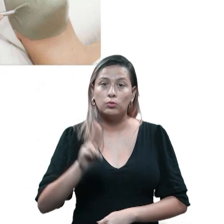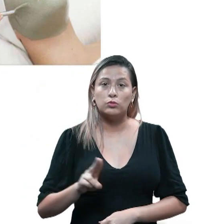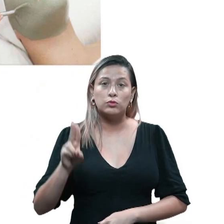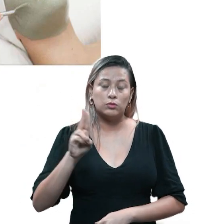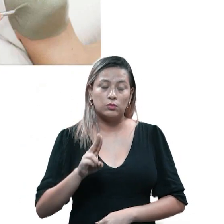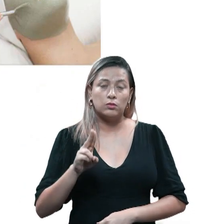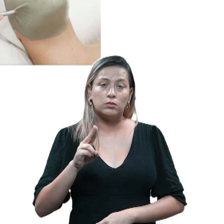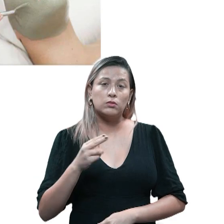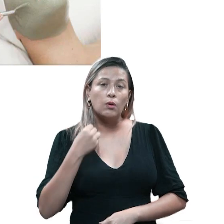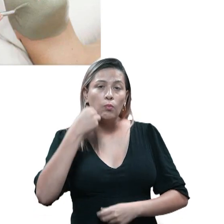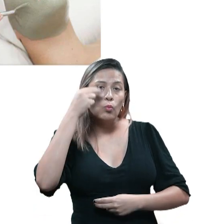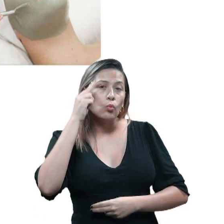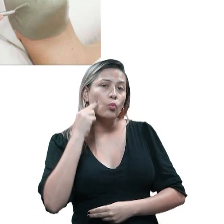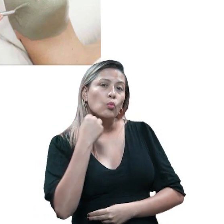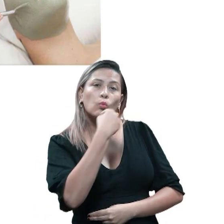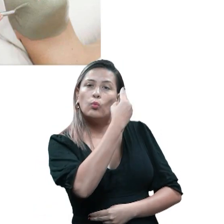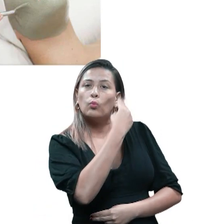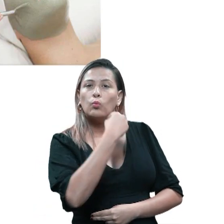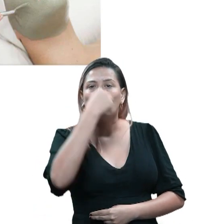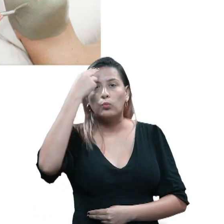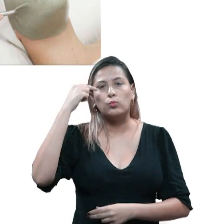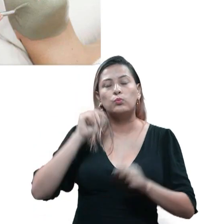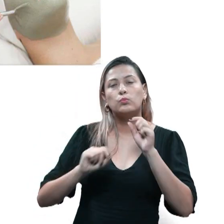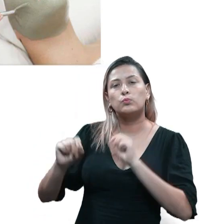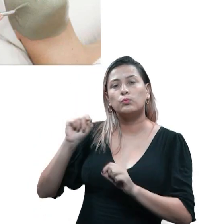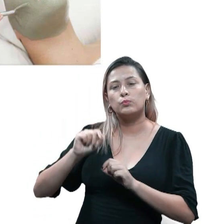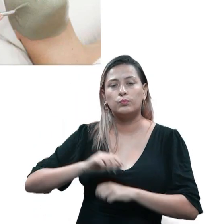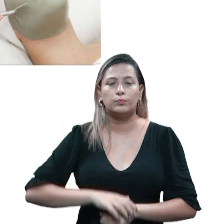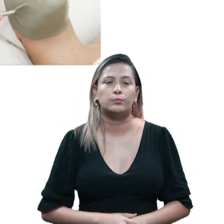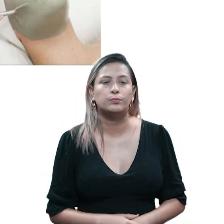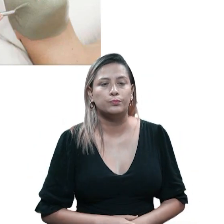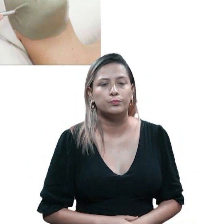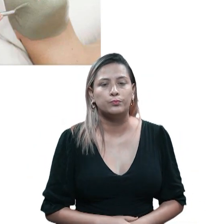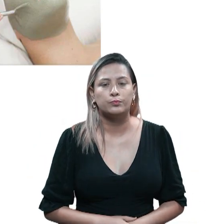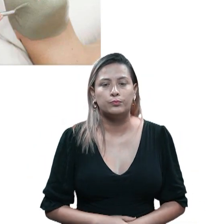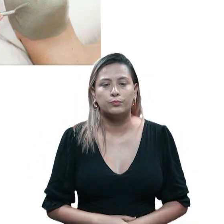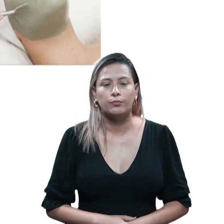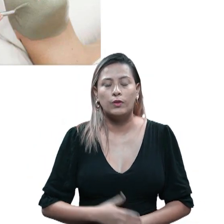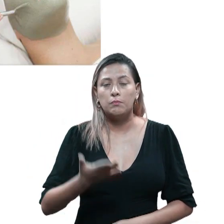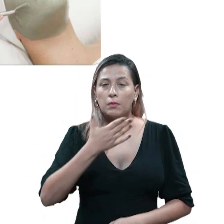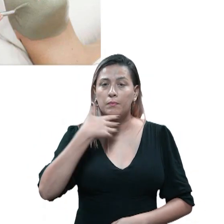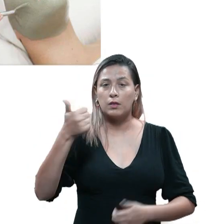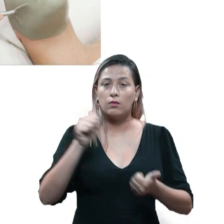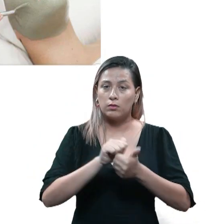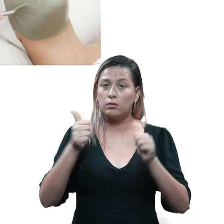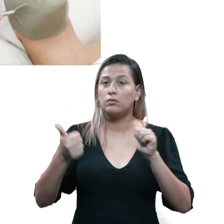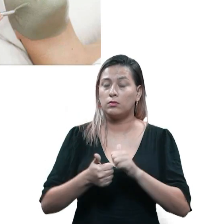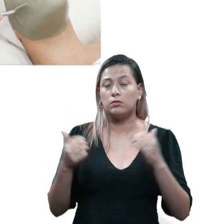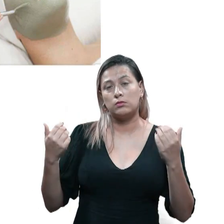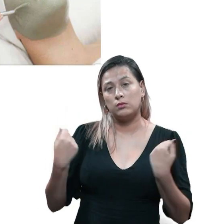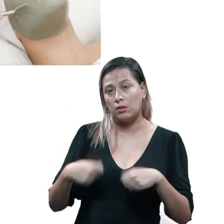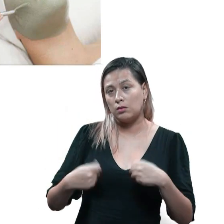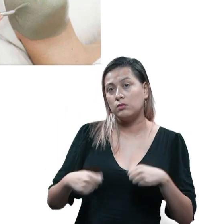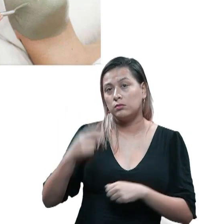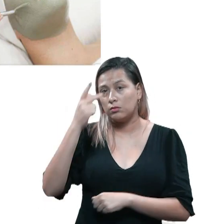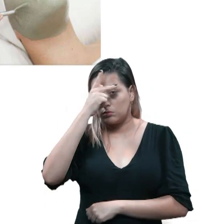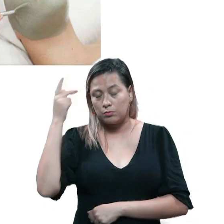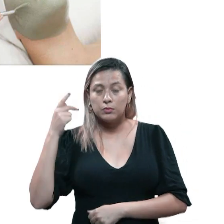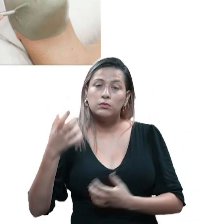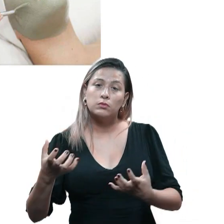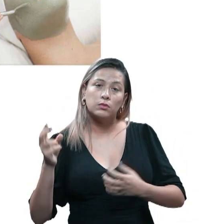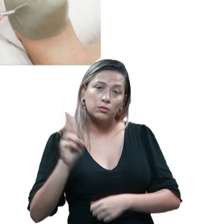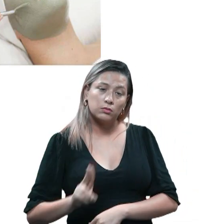máscara. Ela pode ser associada a um ativo que melhor se adequar à necessidade do seu cliente.